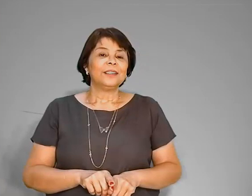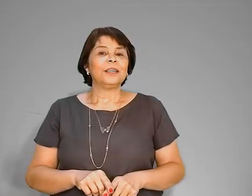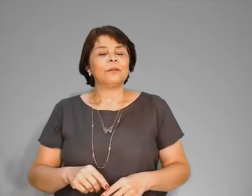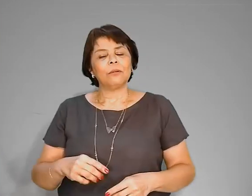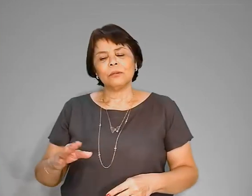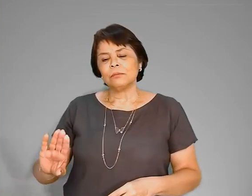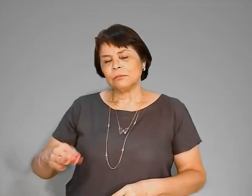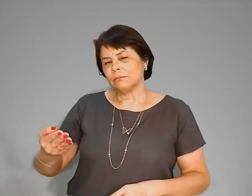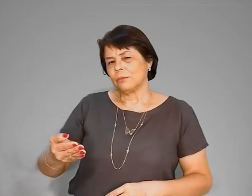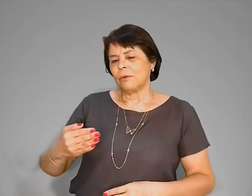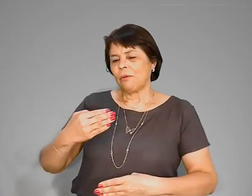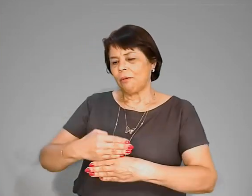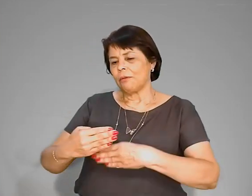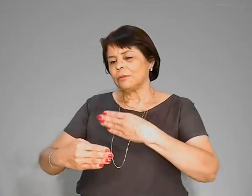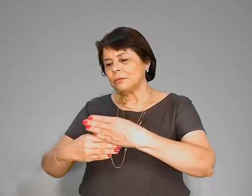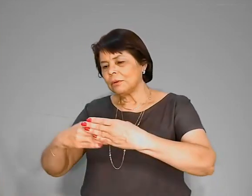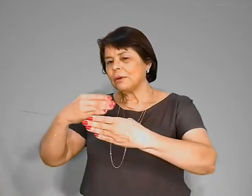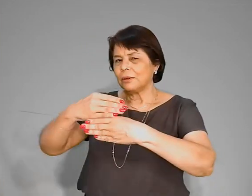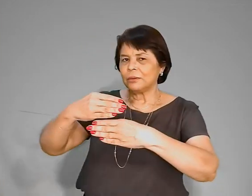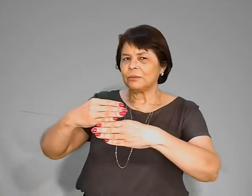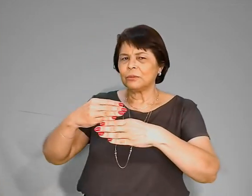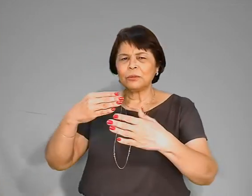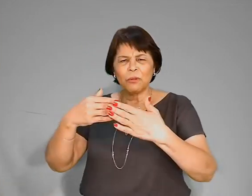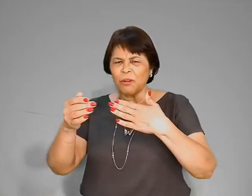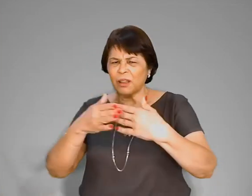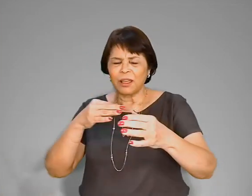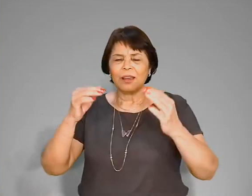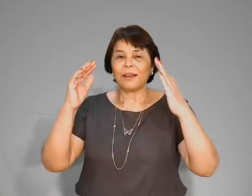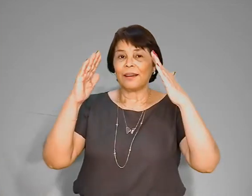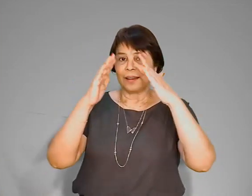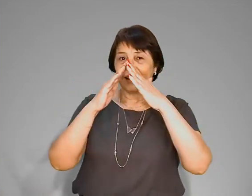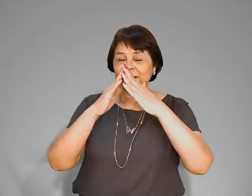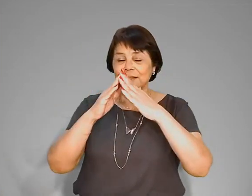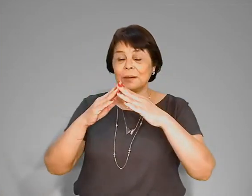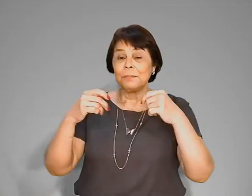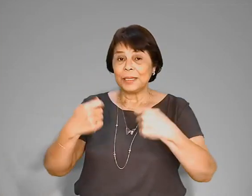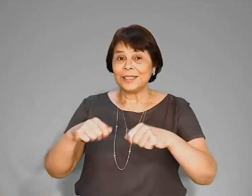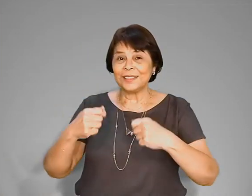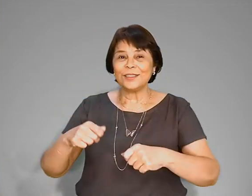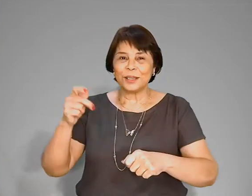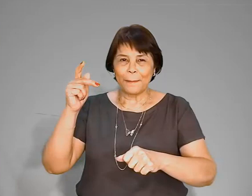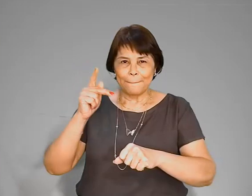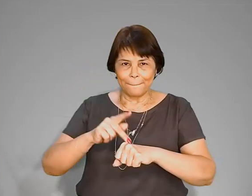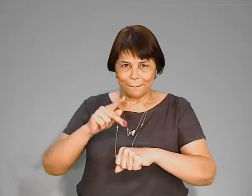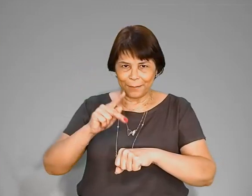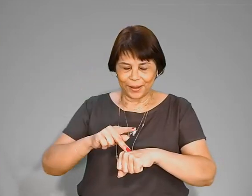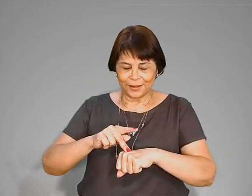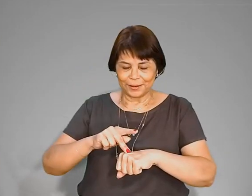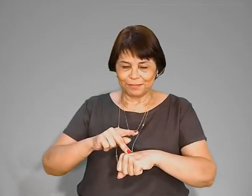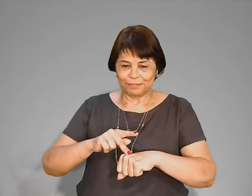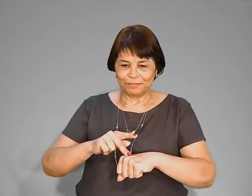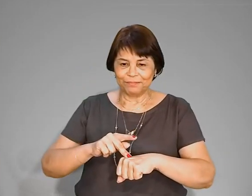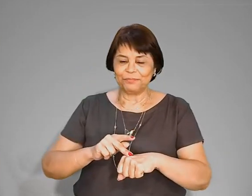pedras é o amor de Deus em nós e através de nós.